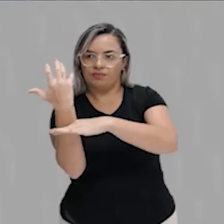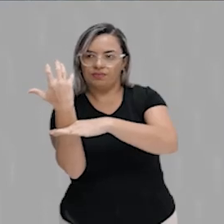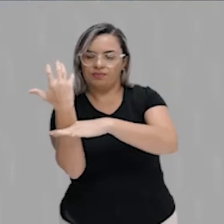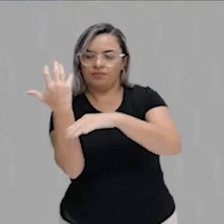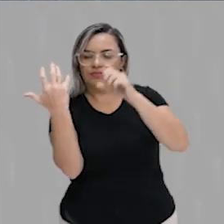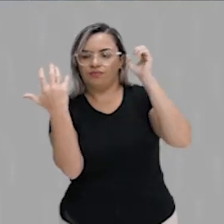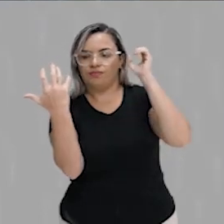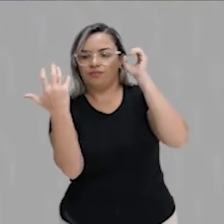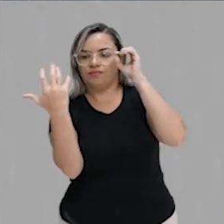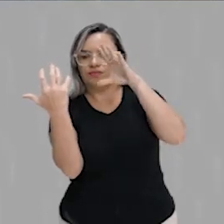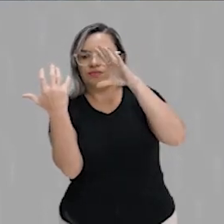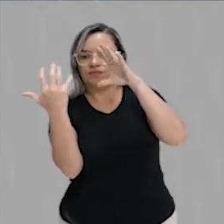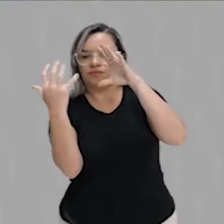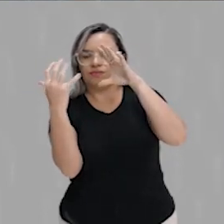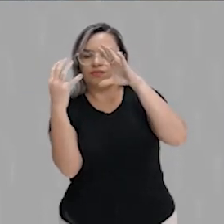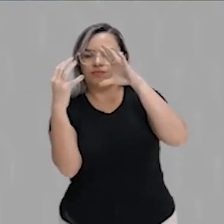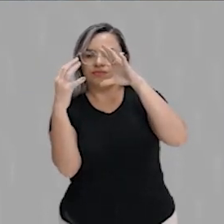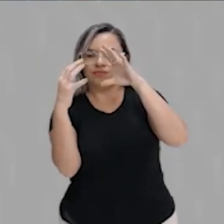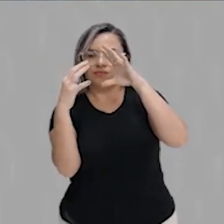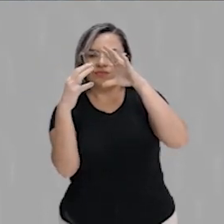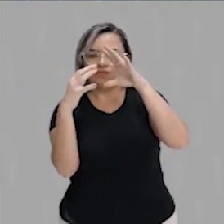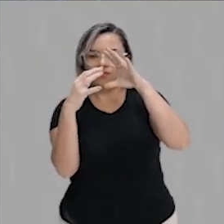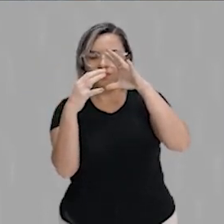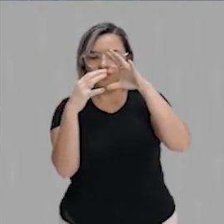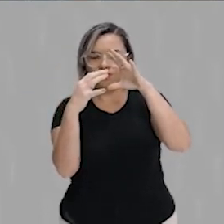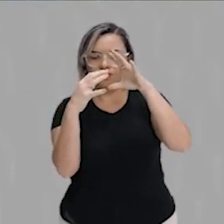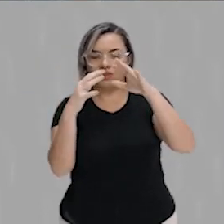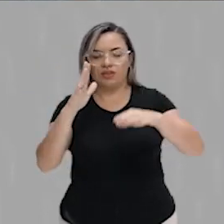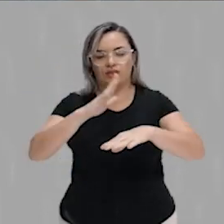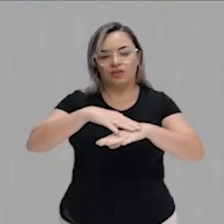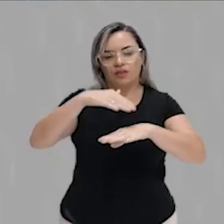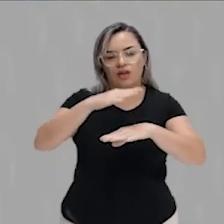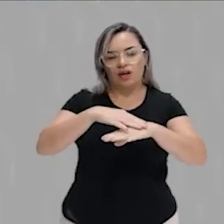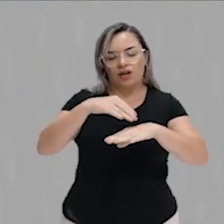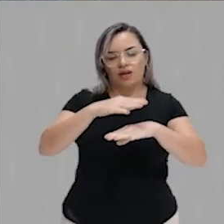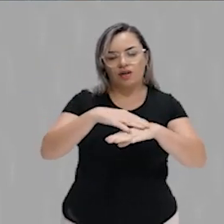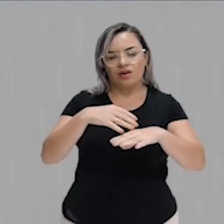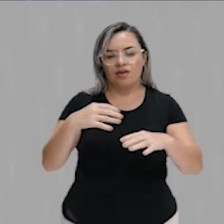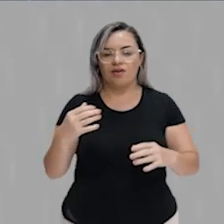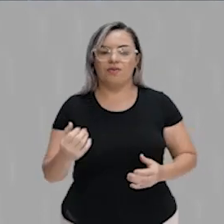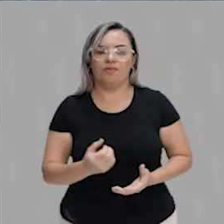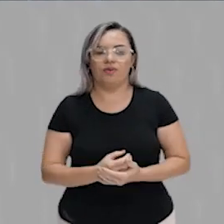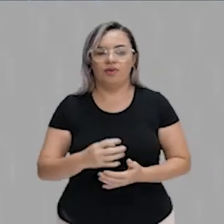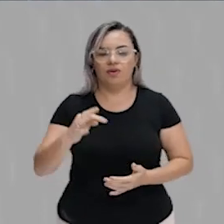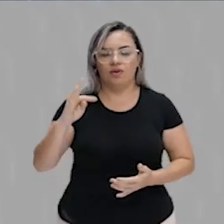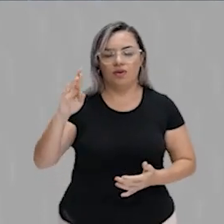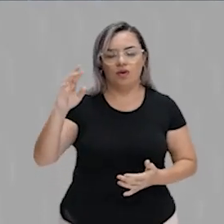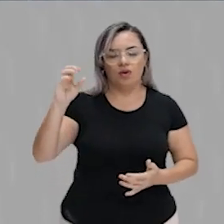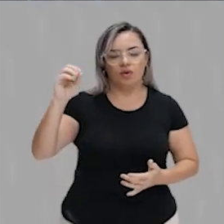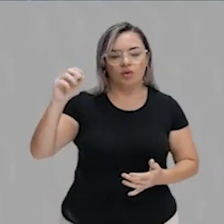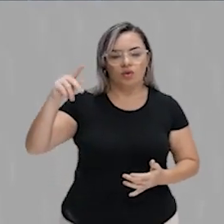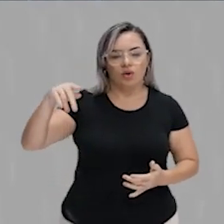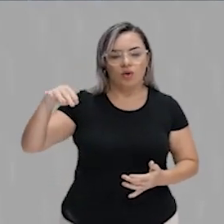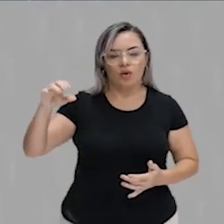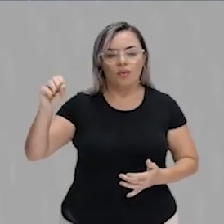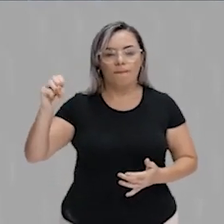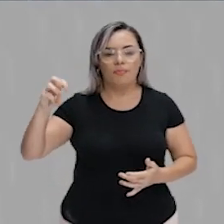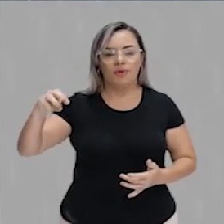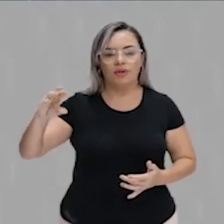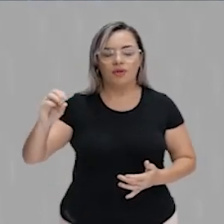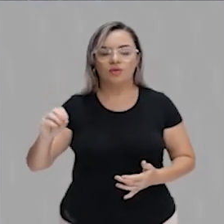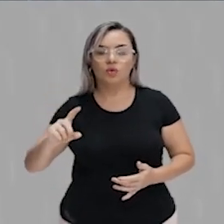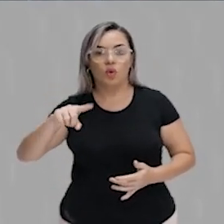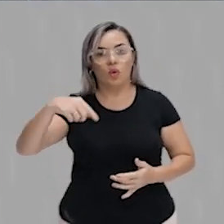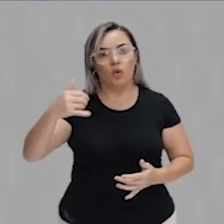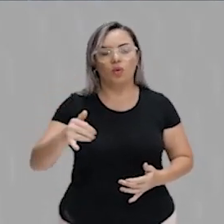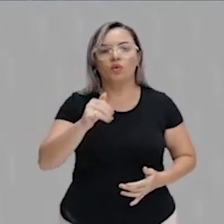uma atração. Isso é chamado de tropismo. Tropismo é atração, certo? Um outro exemplo